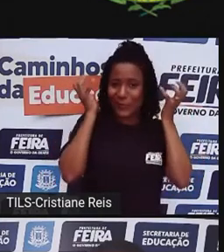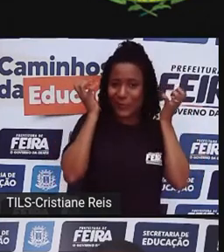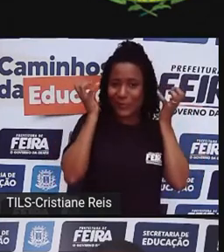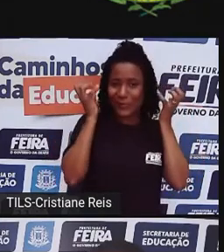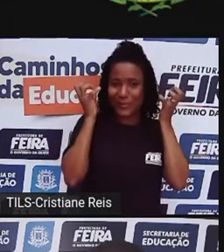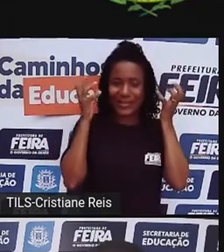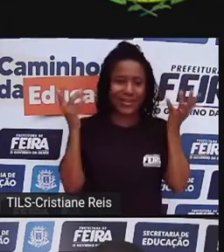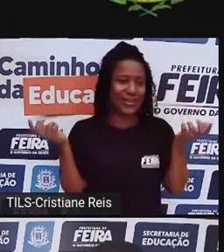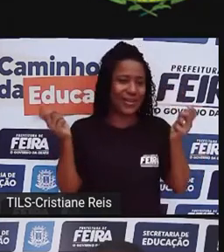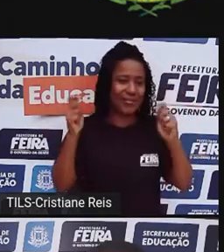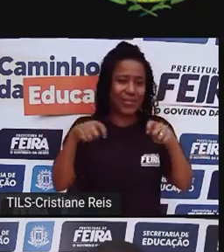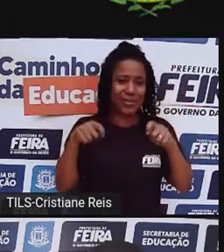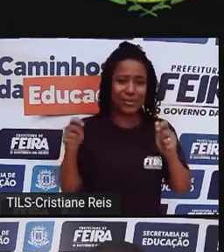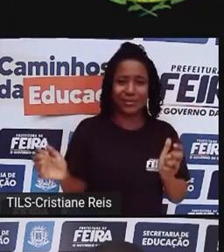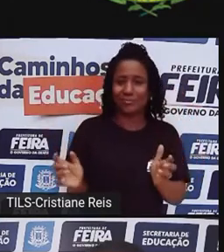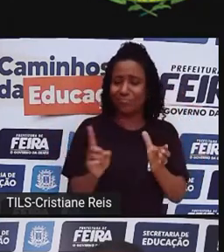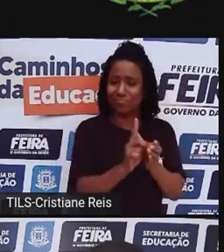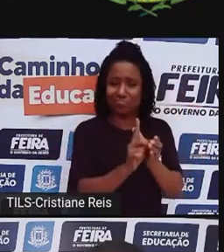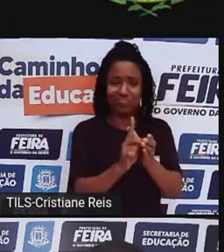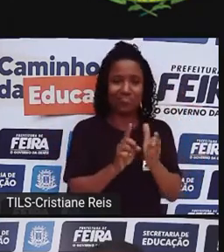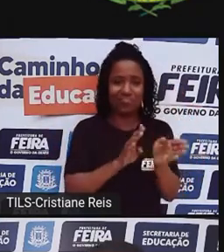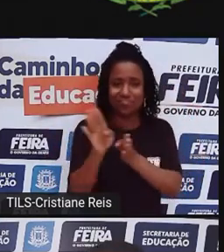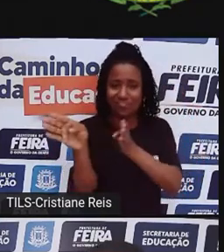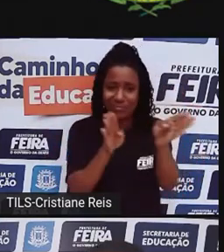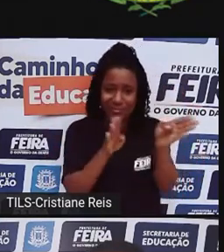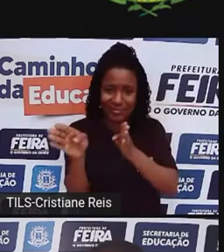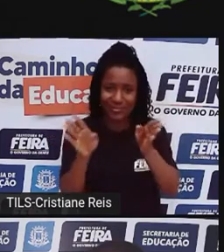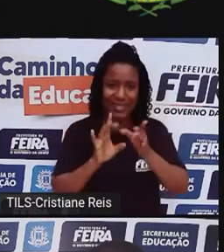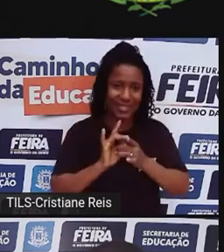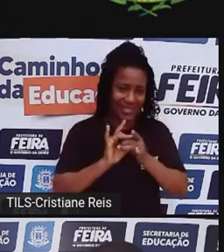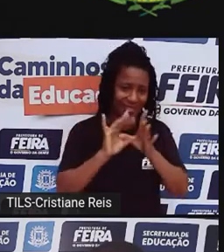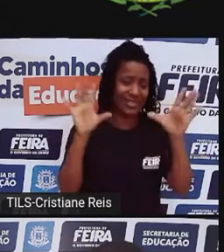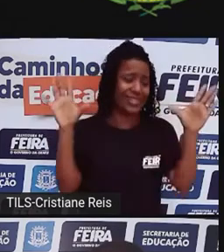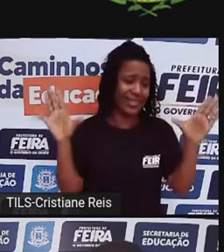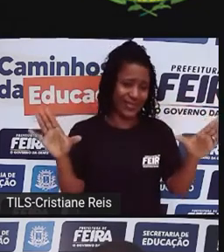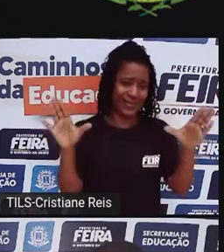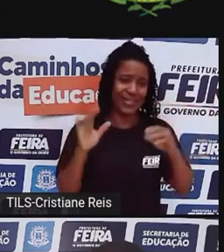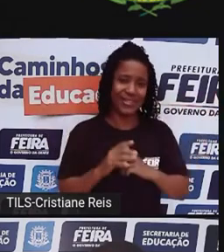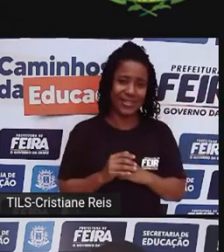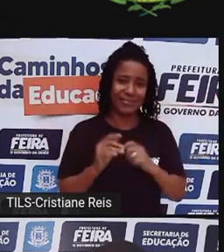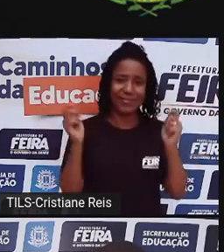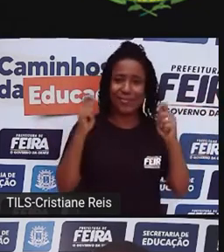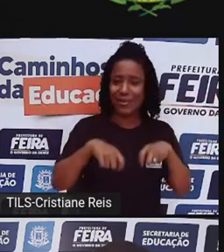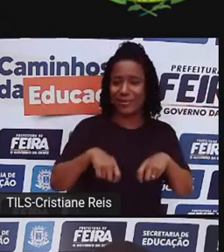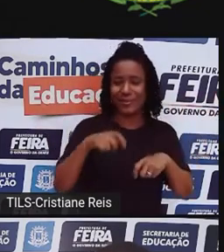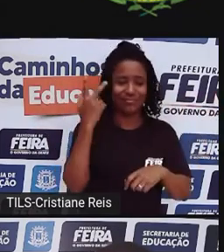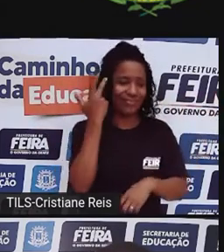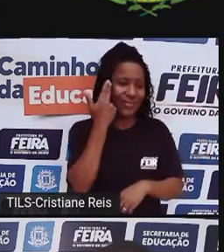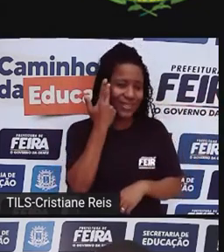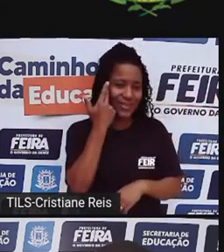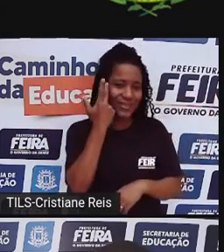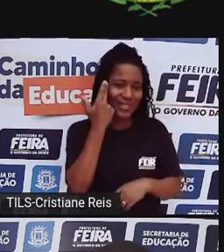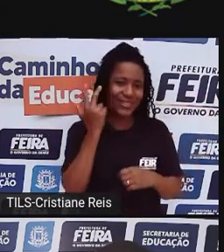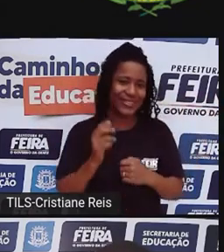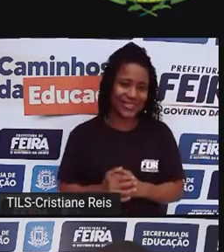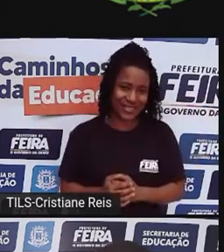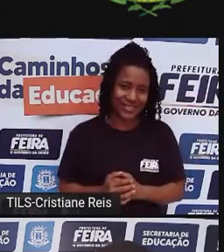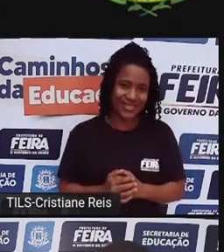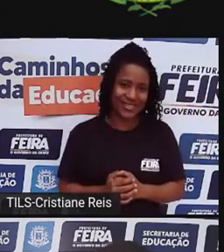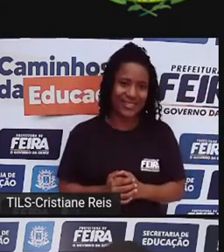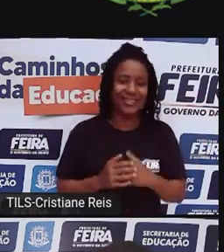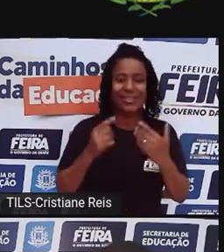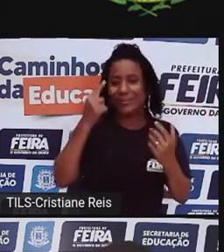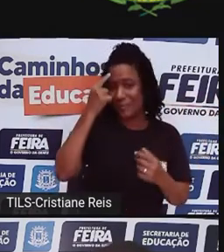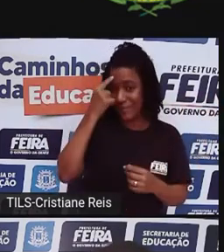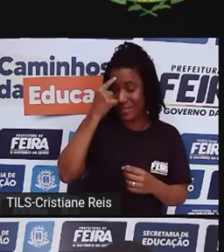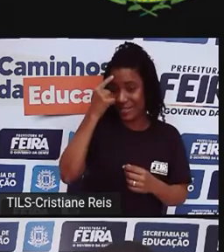você pertencer a nenhum tipo de lugar, você é lindo do jeito que você é lindo no seu natural, então não se impeça de fazer qualquer coisa